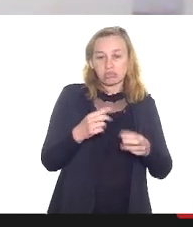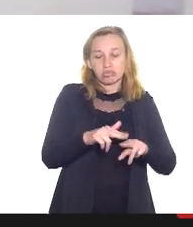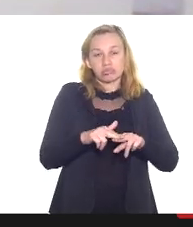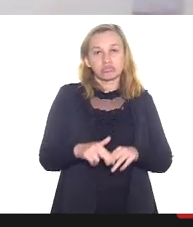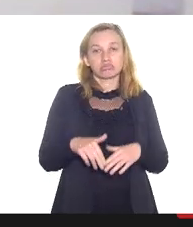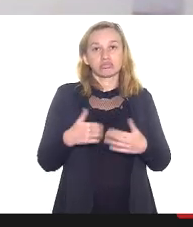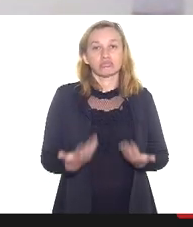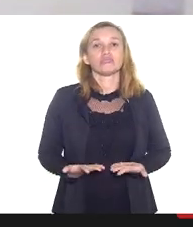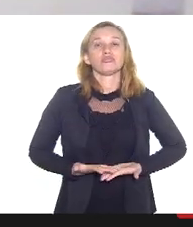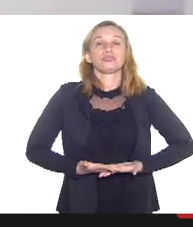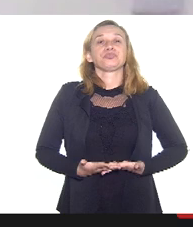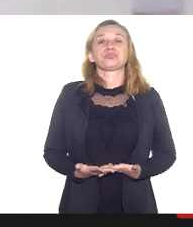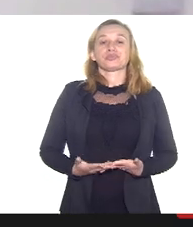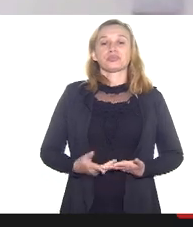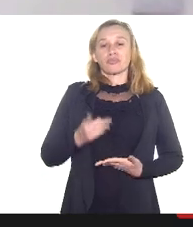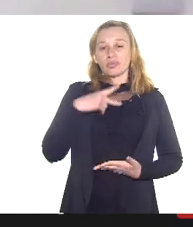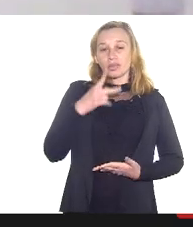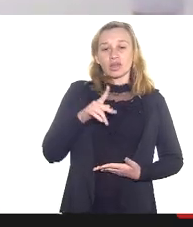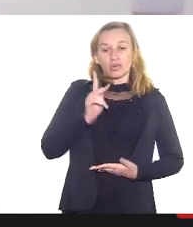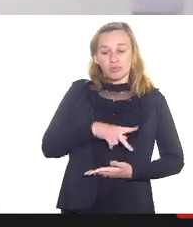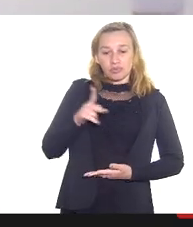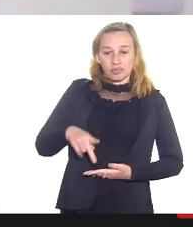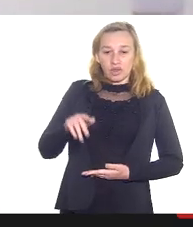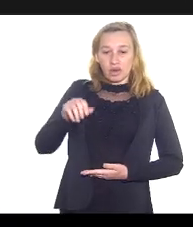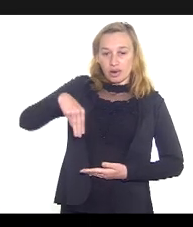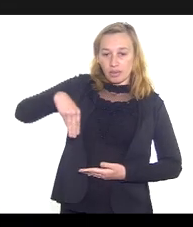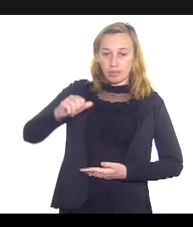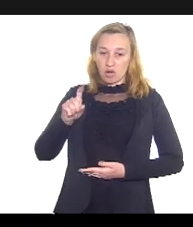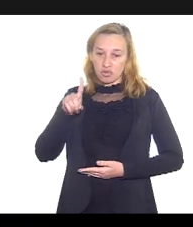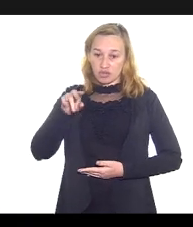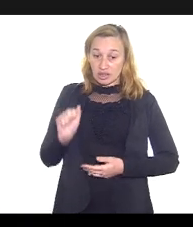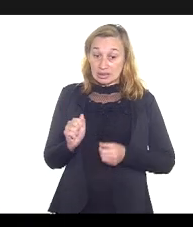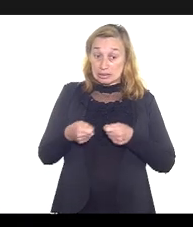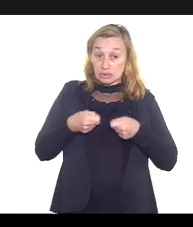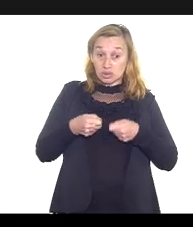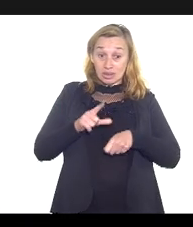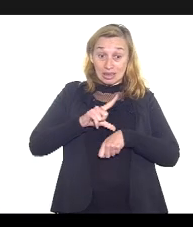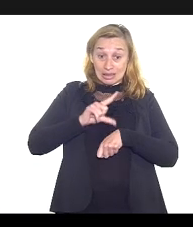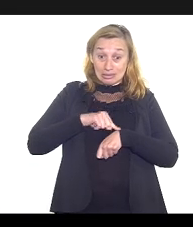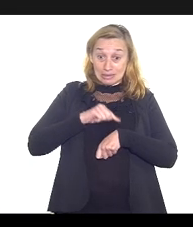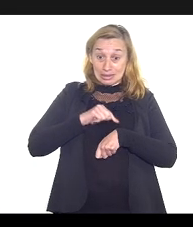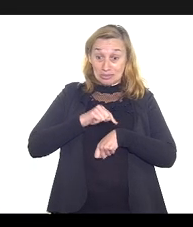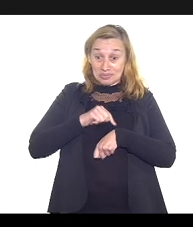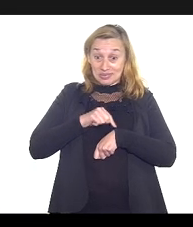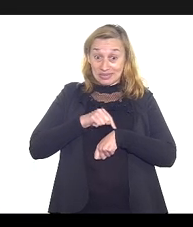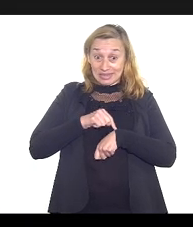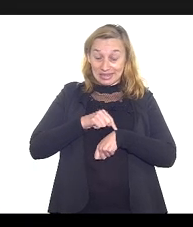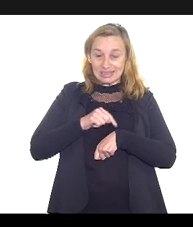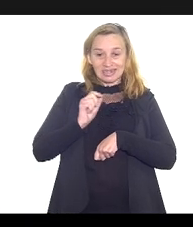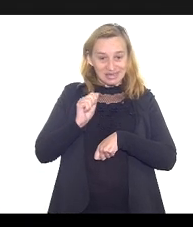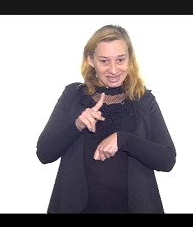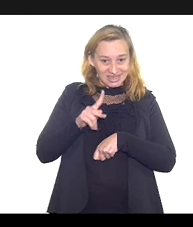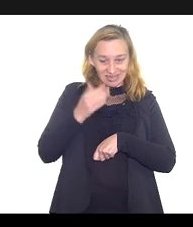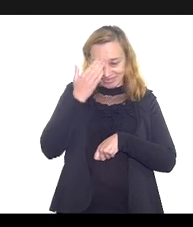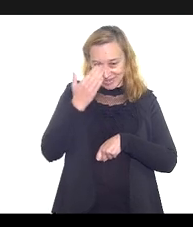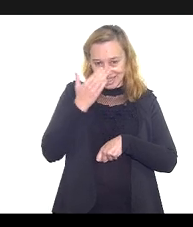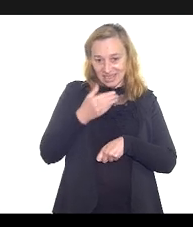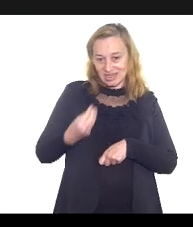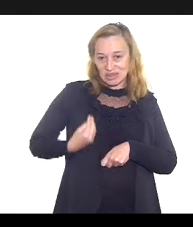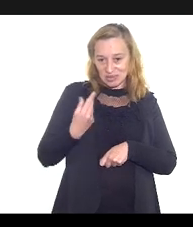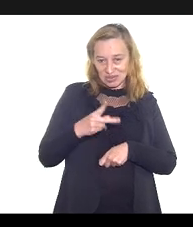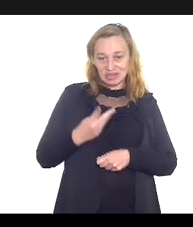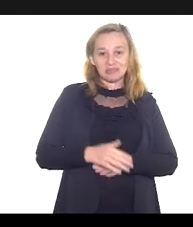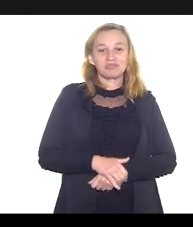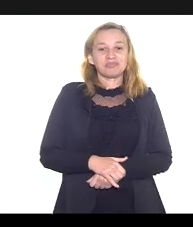palavra à professora Malvina. Malvina, vou ter que controlar o tempo, a gente tem um teto aí, tá bom? Muito obrigado aqui pela sua